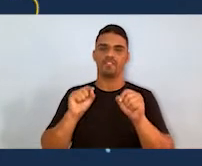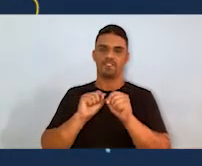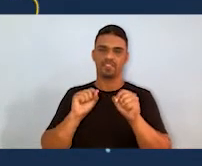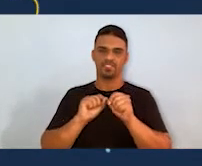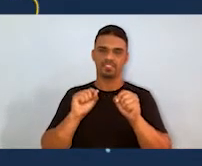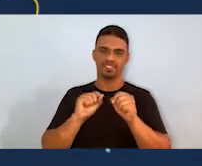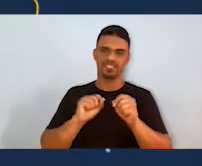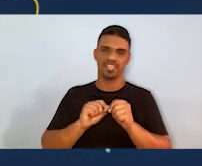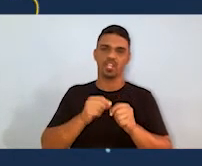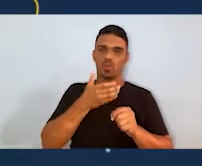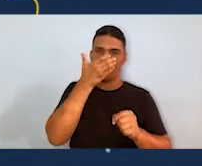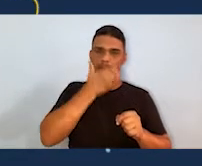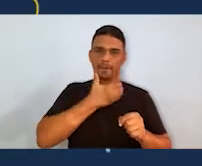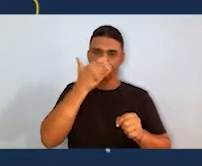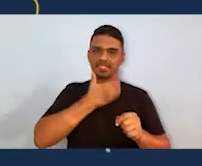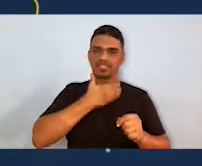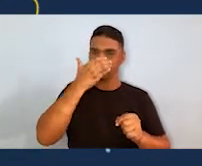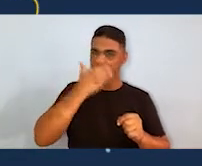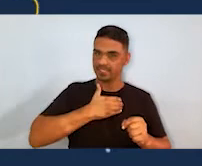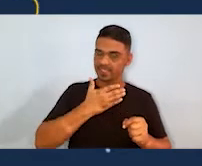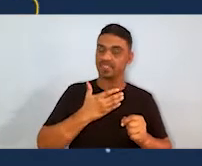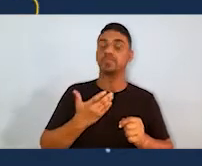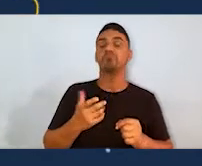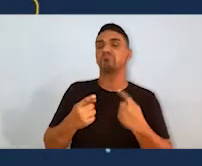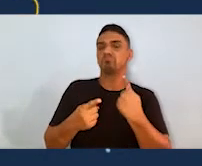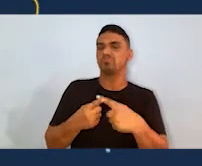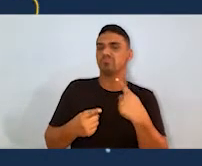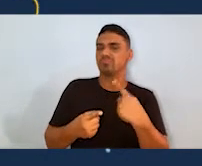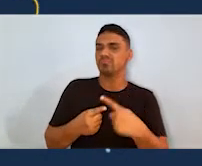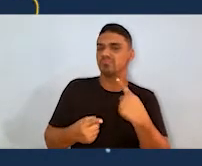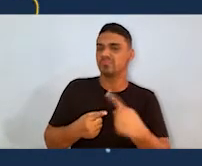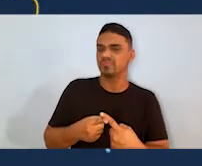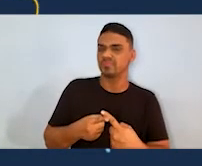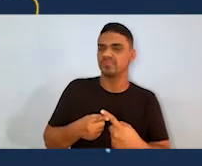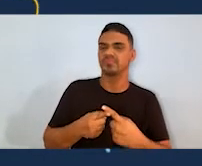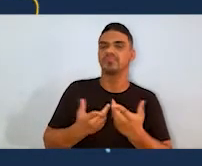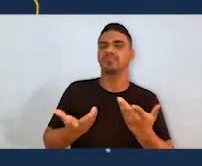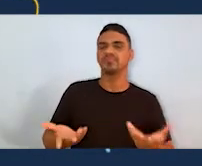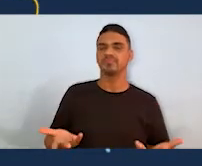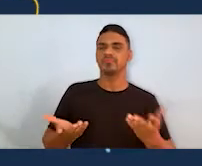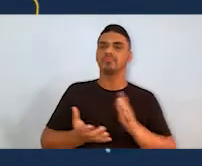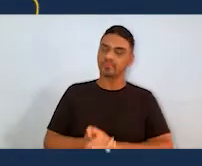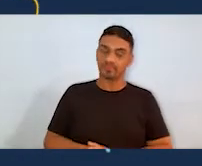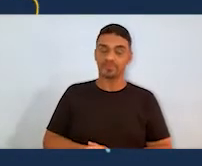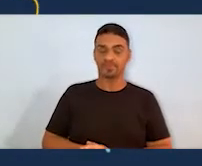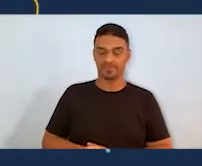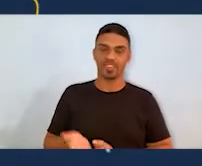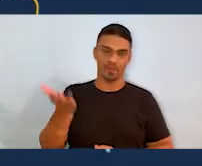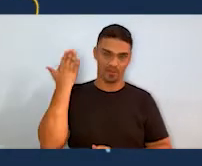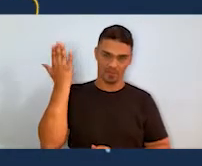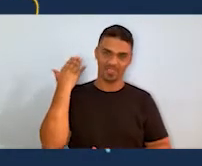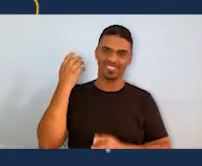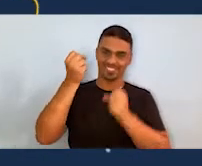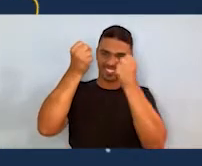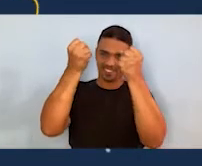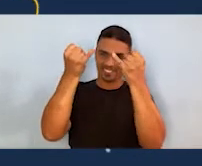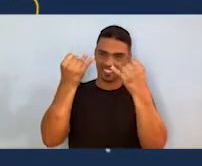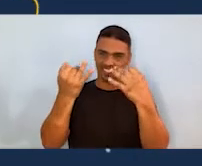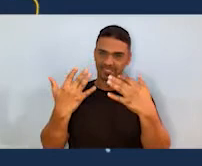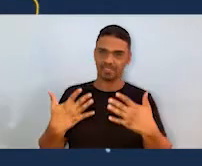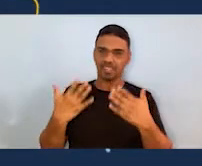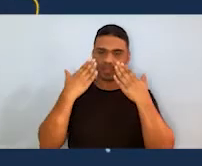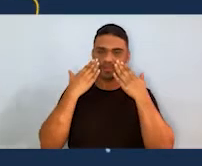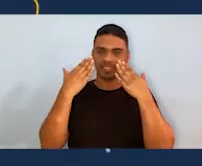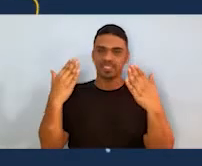produzindo aqui, então vai ser uma maçãzinha. Por quê? Aí eu vou entrar na parte que eu estava falando mais cedo ali